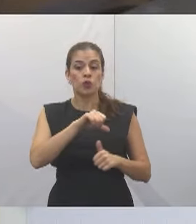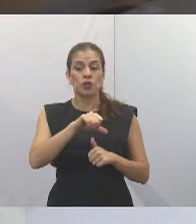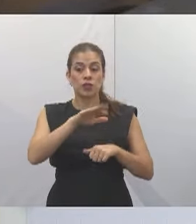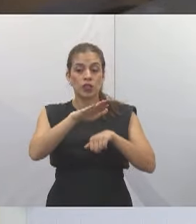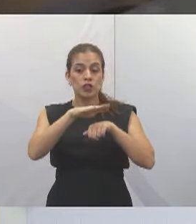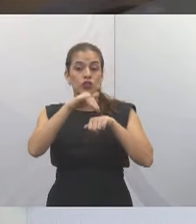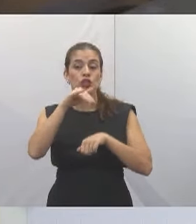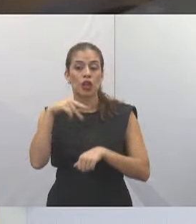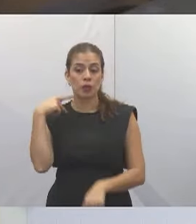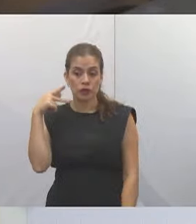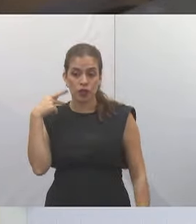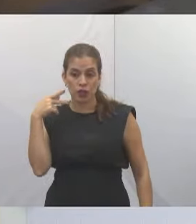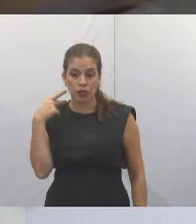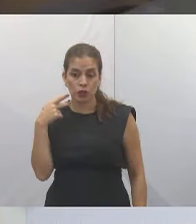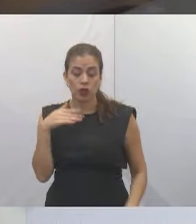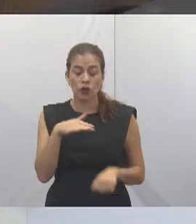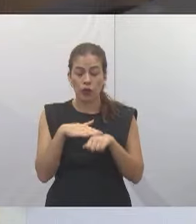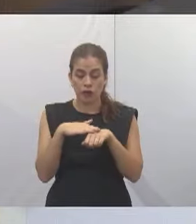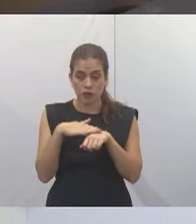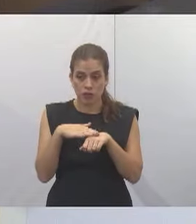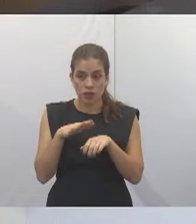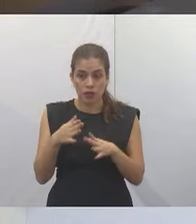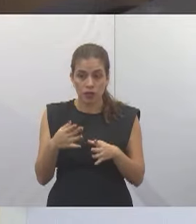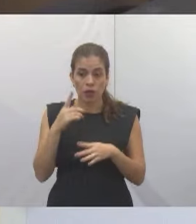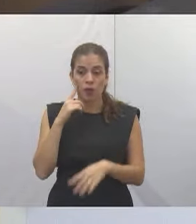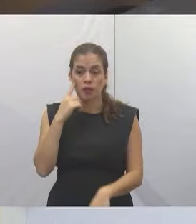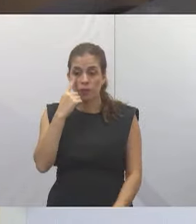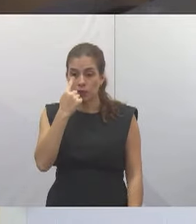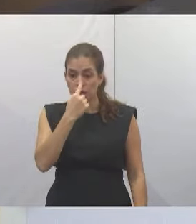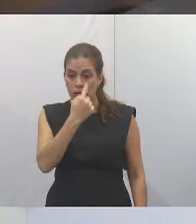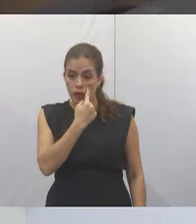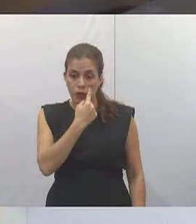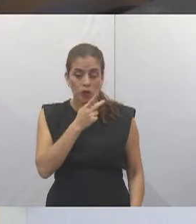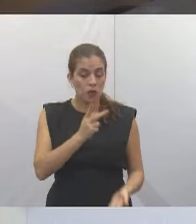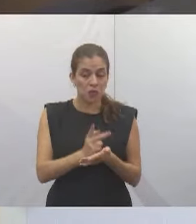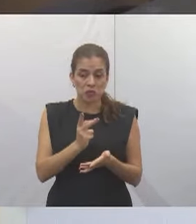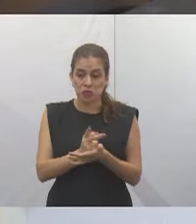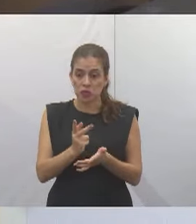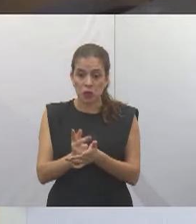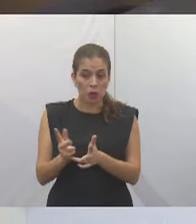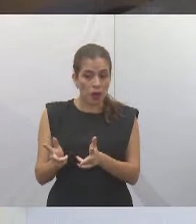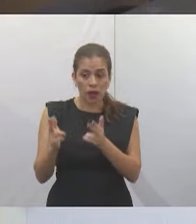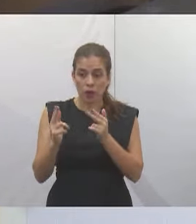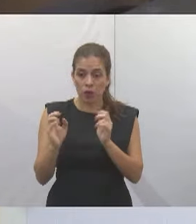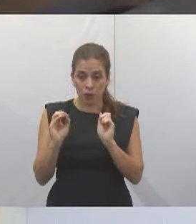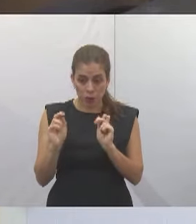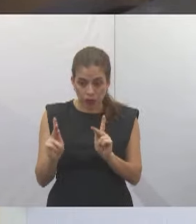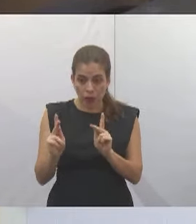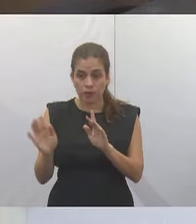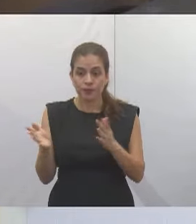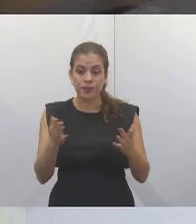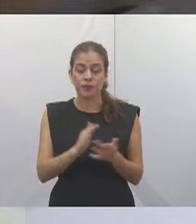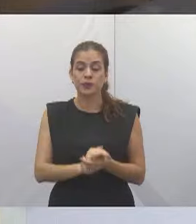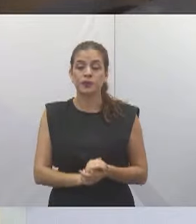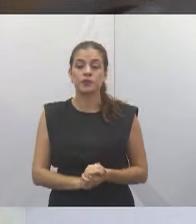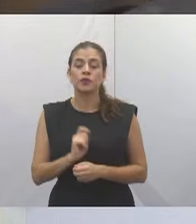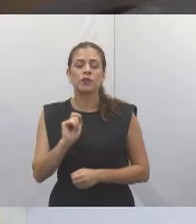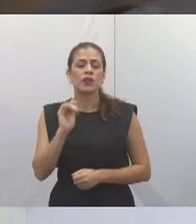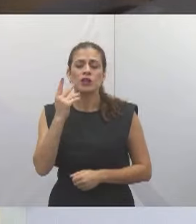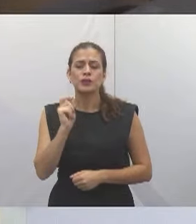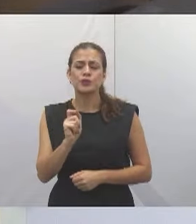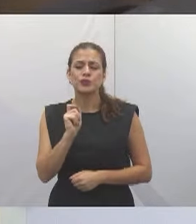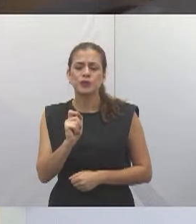chama o vereador e conversa. Então, o do meia-lua é o do meia-lua, certo? O que aconteceu? No meio